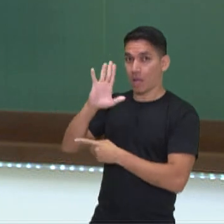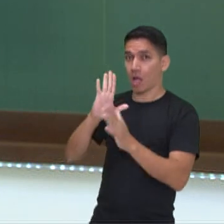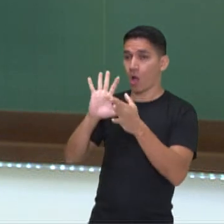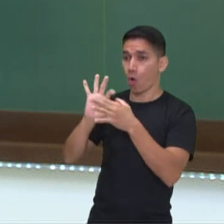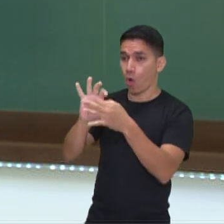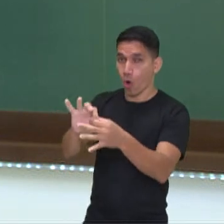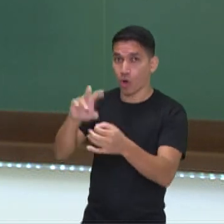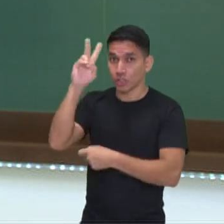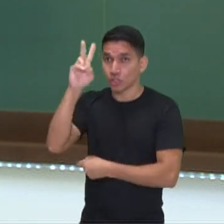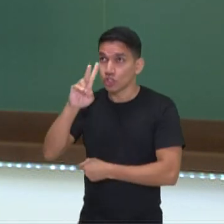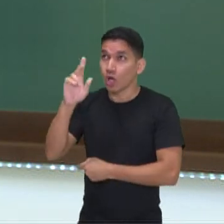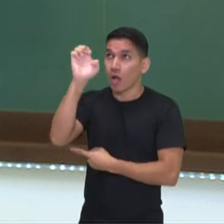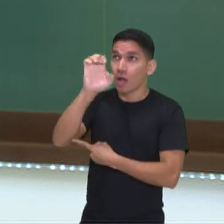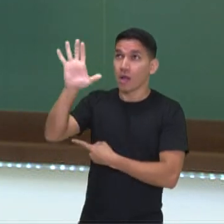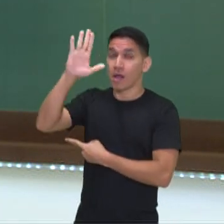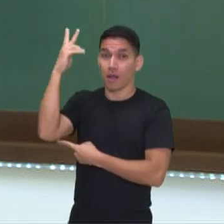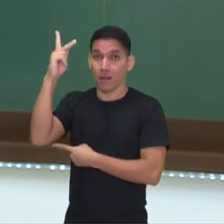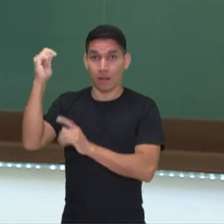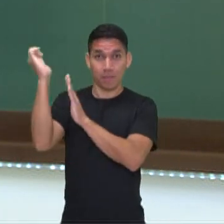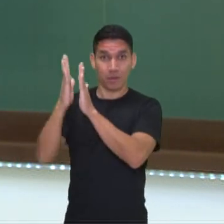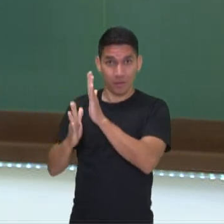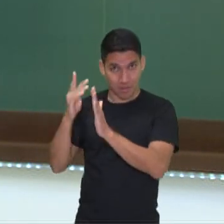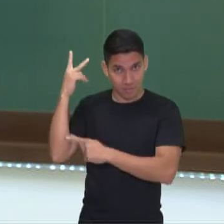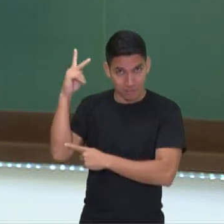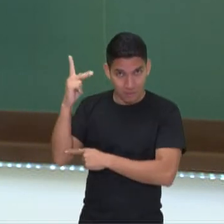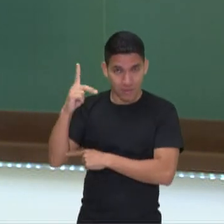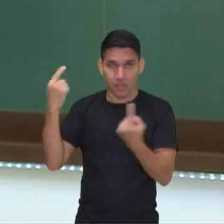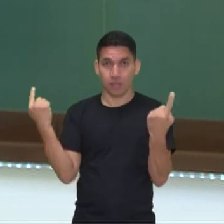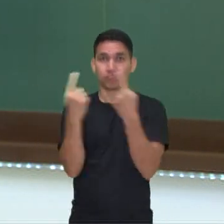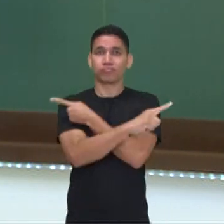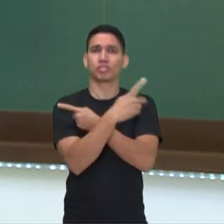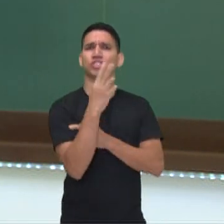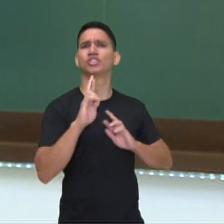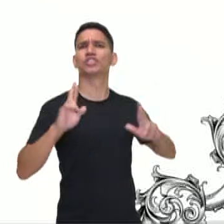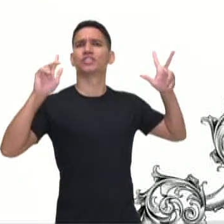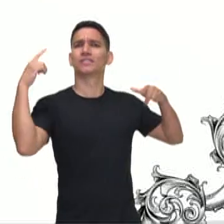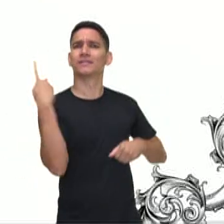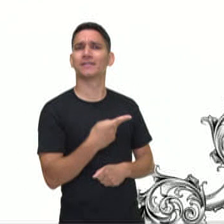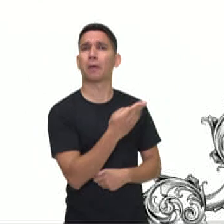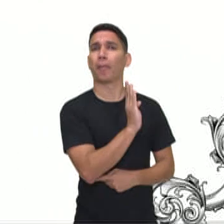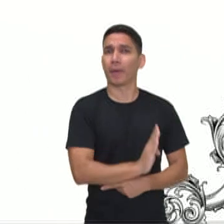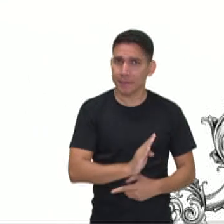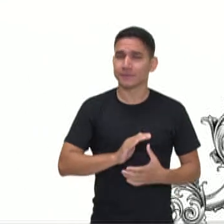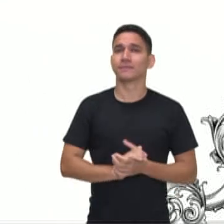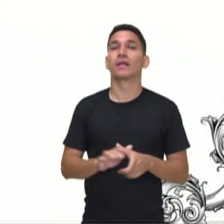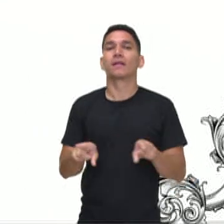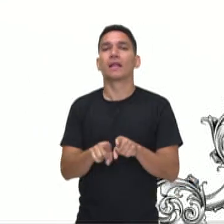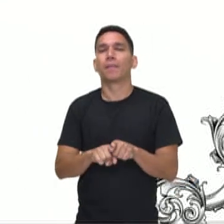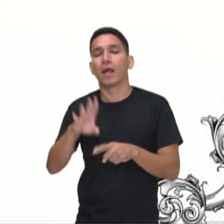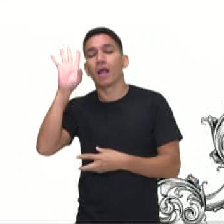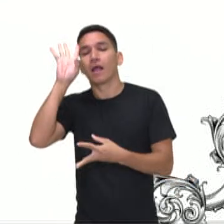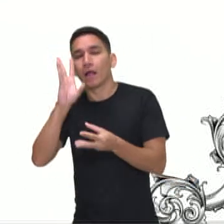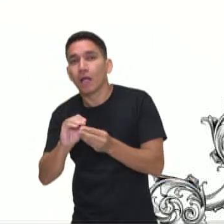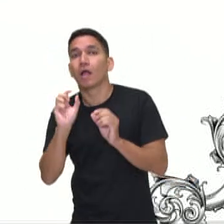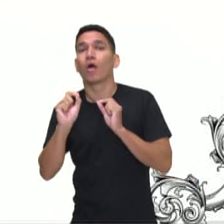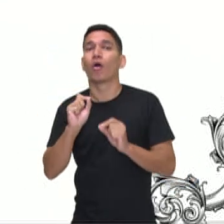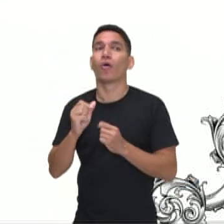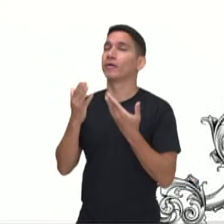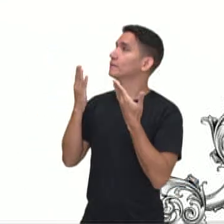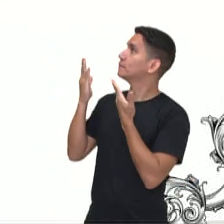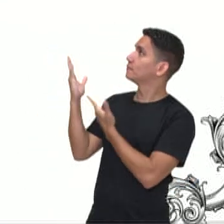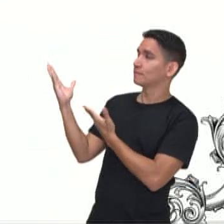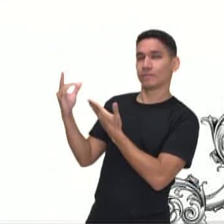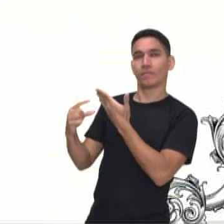europeu, analisar a produção desse barroco europeu em contraste com o barroco brasileiro. Conhecer a vida e obra de Antônio